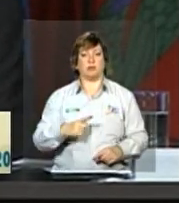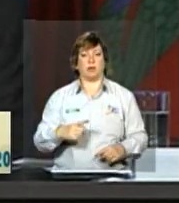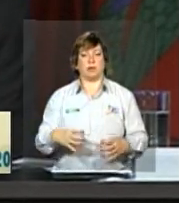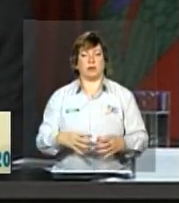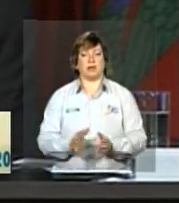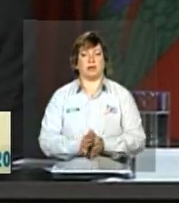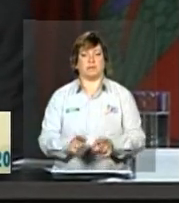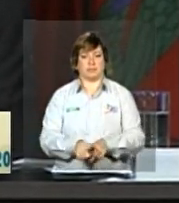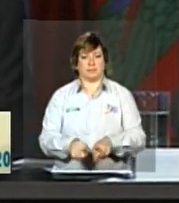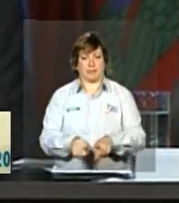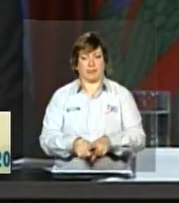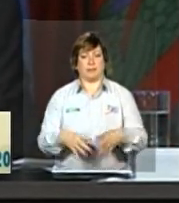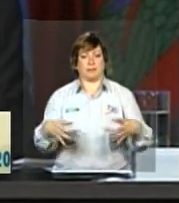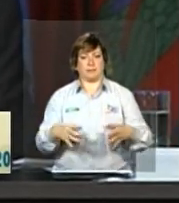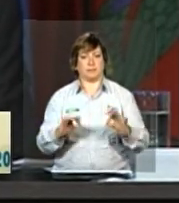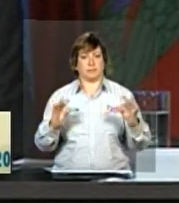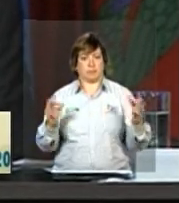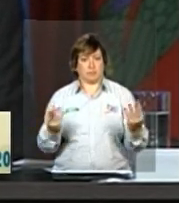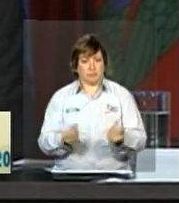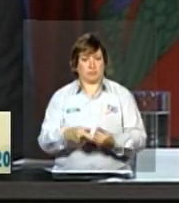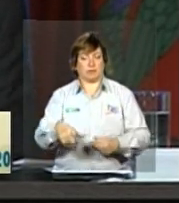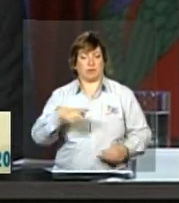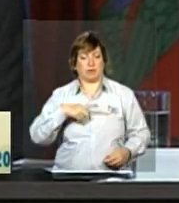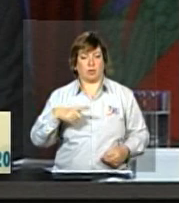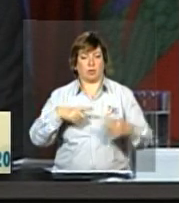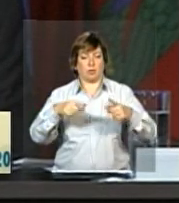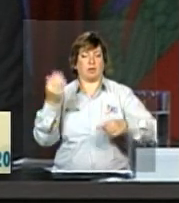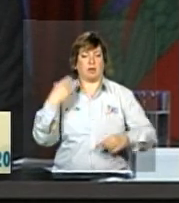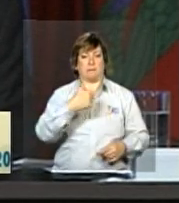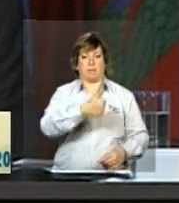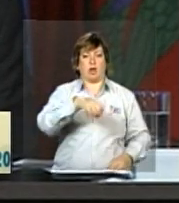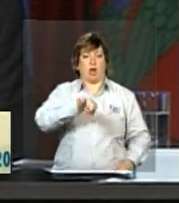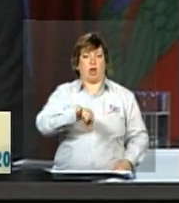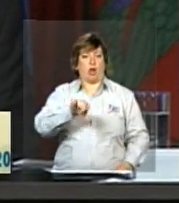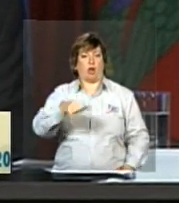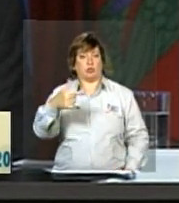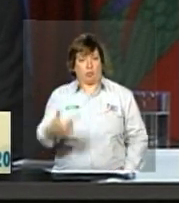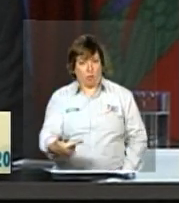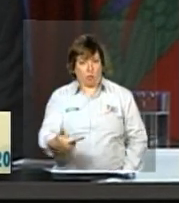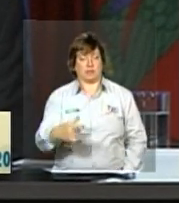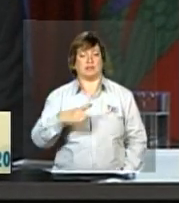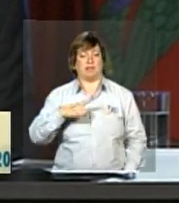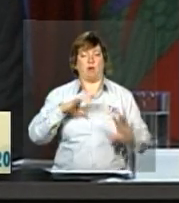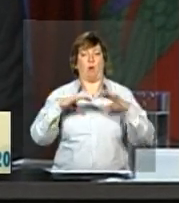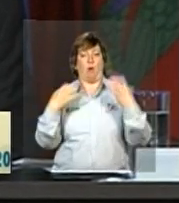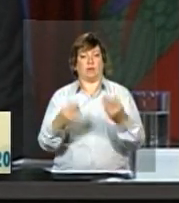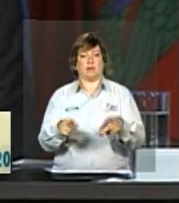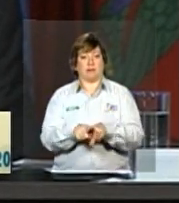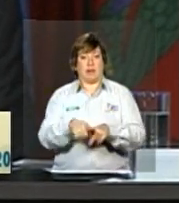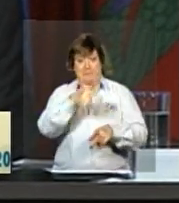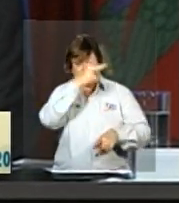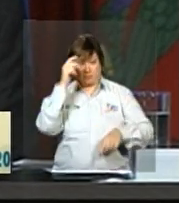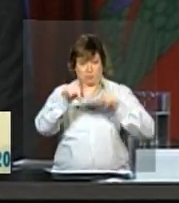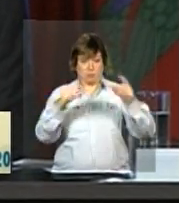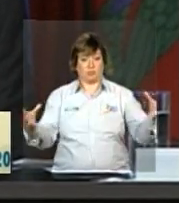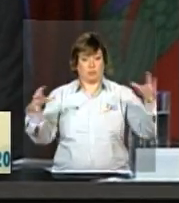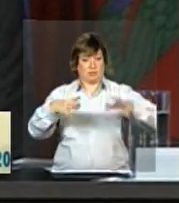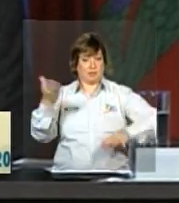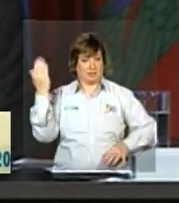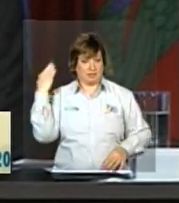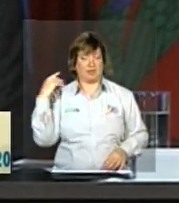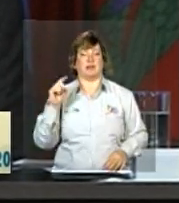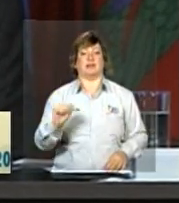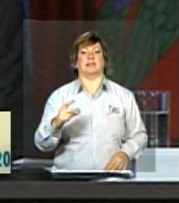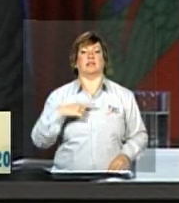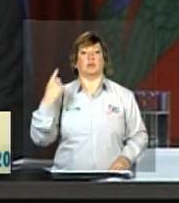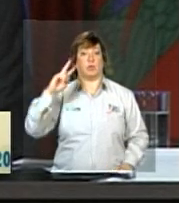desse futuro foram assentadas neste mesmo local em 1992. Legatários daquela valiosa herança, os